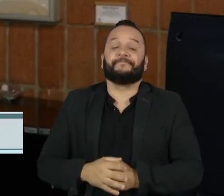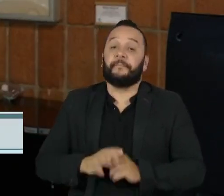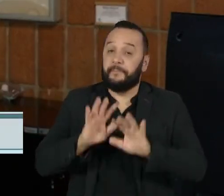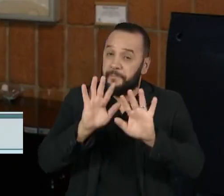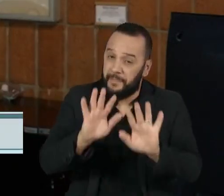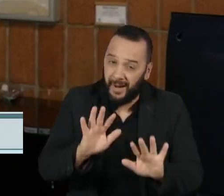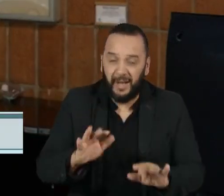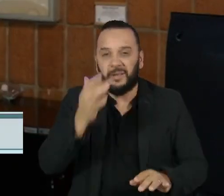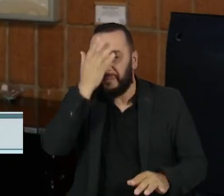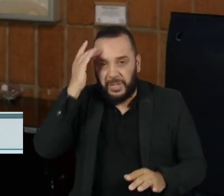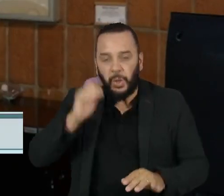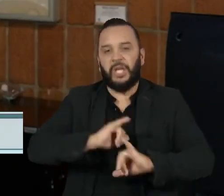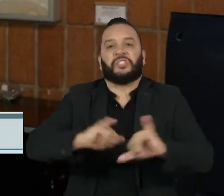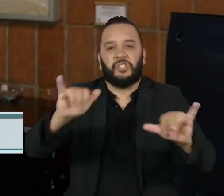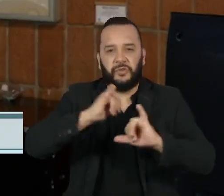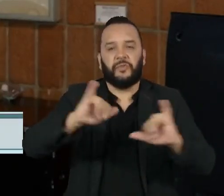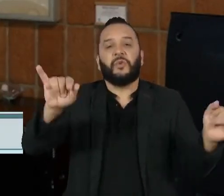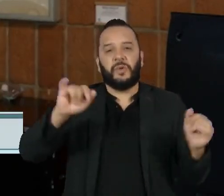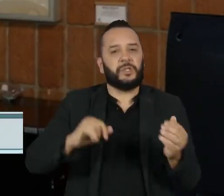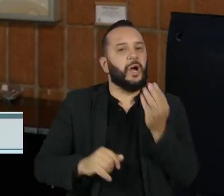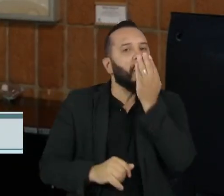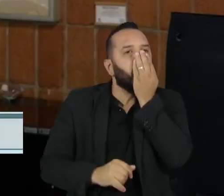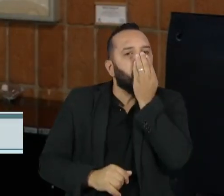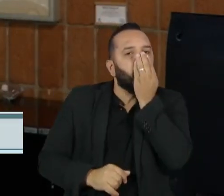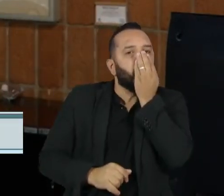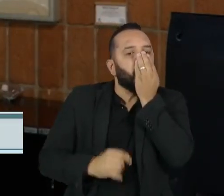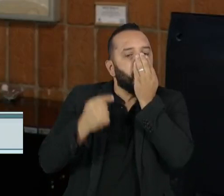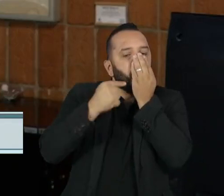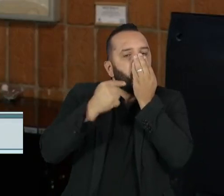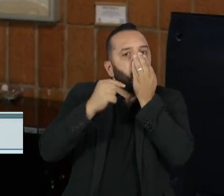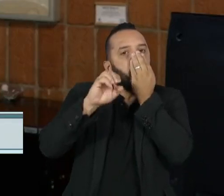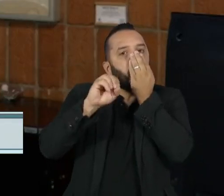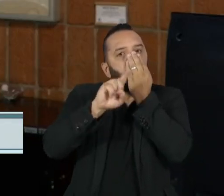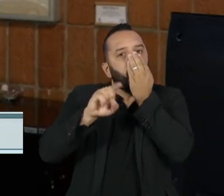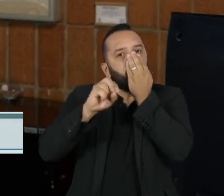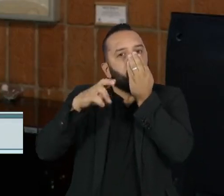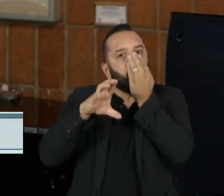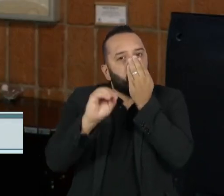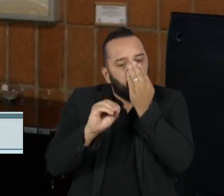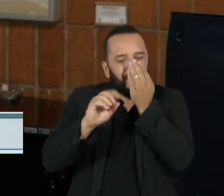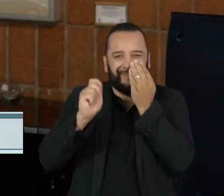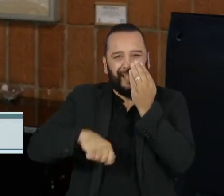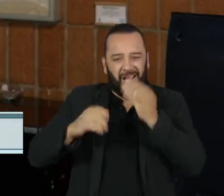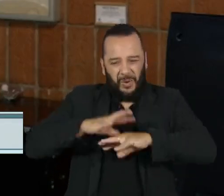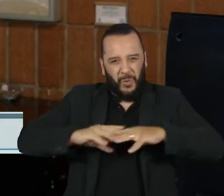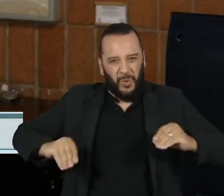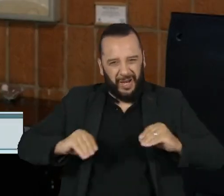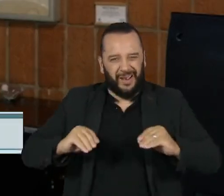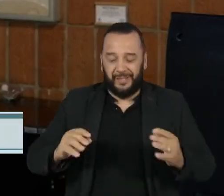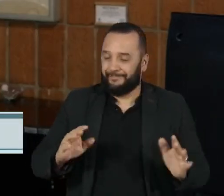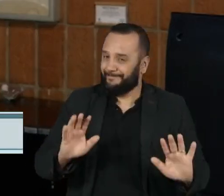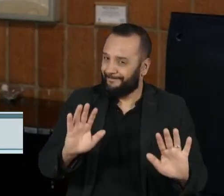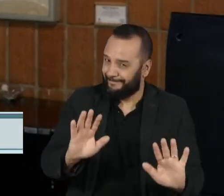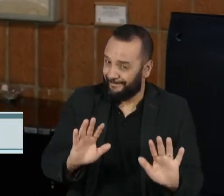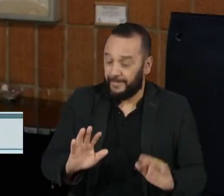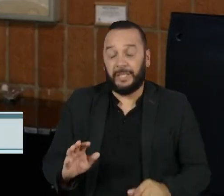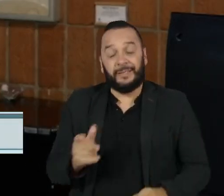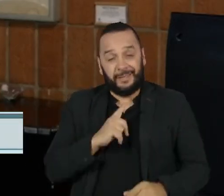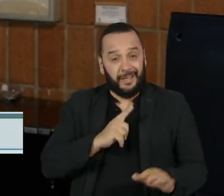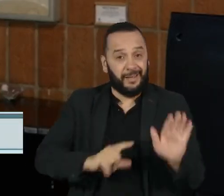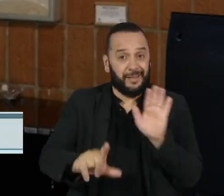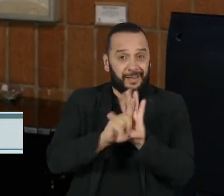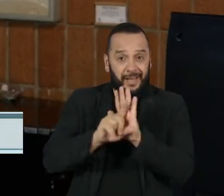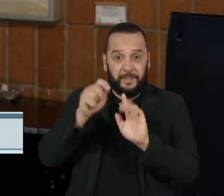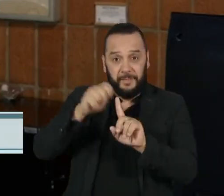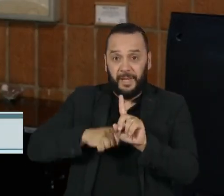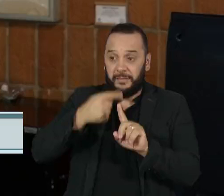sendo amplamente divulgada como solução para essas e outras doenças. E até ganhou uma lei, sancionada em agosto, que indica